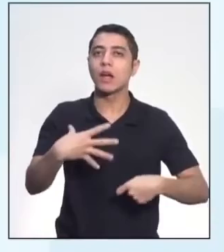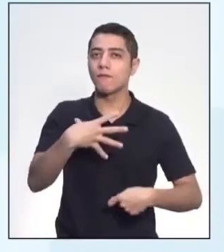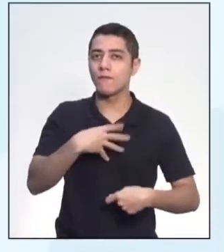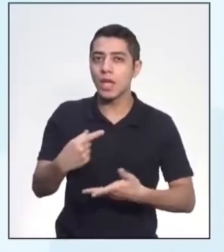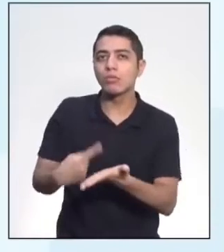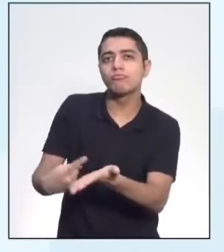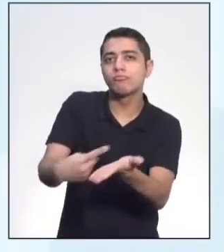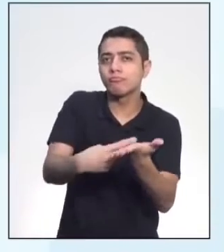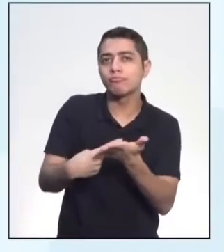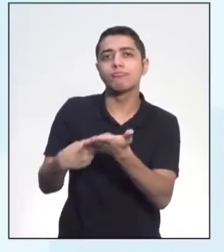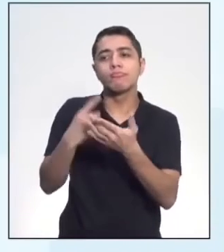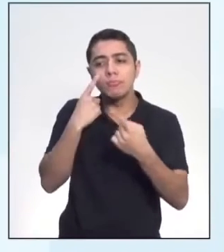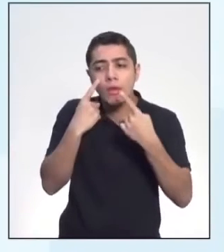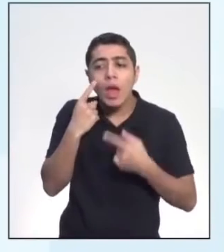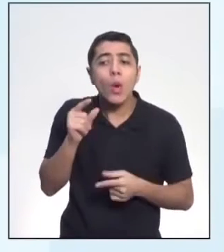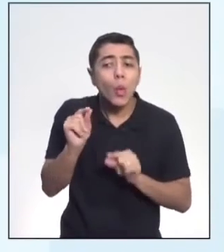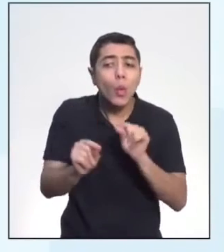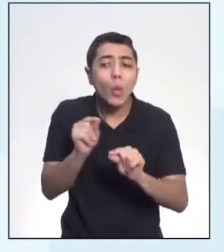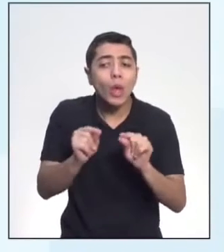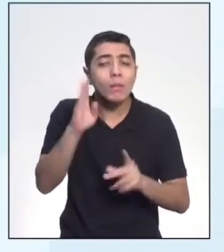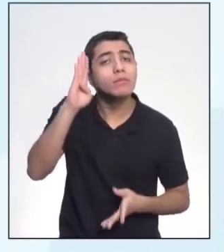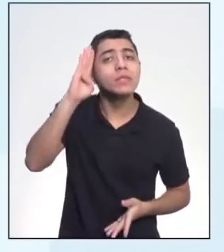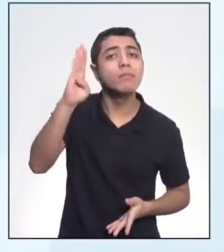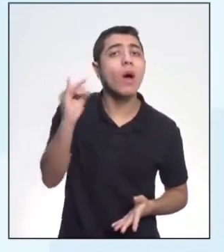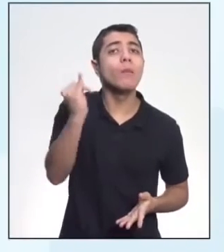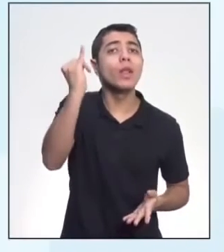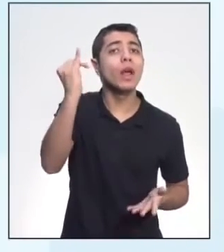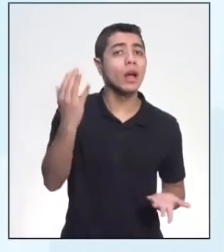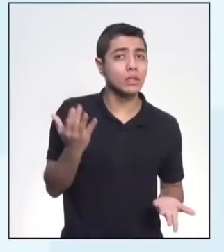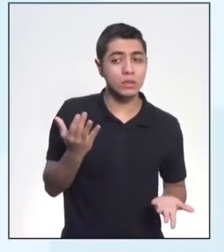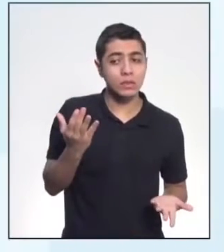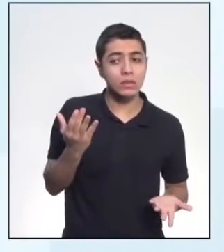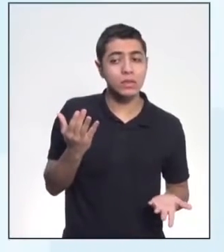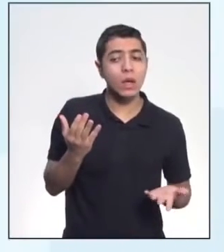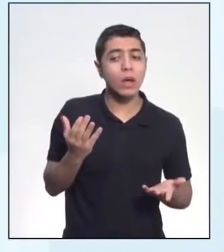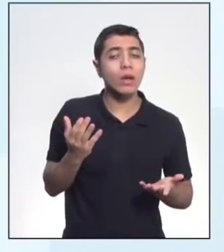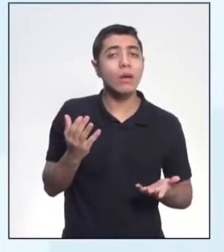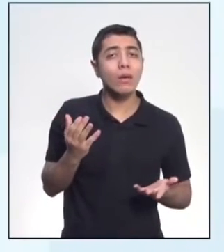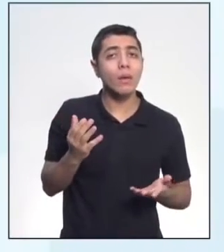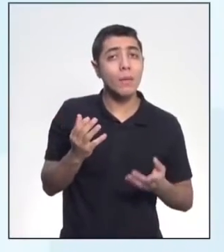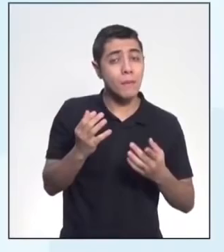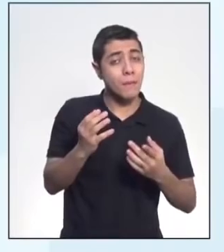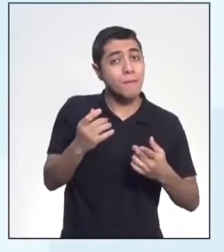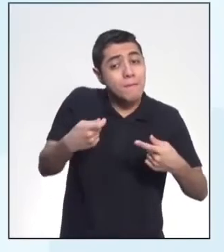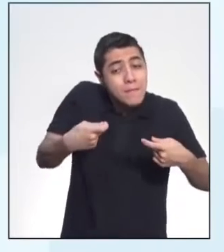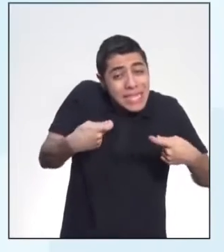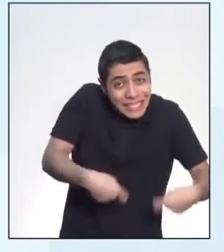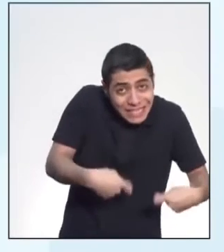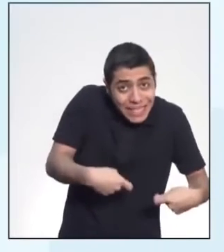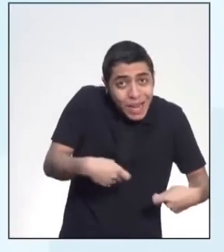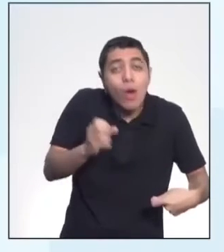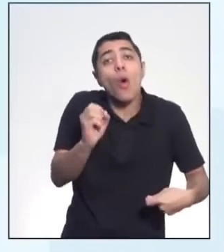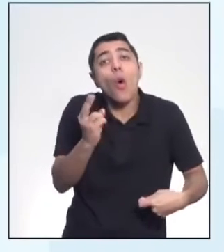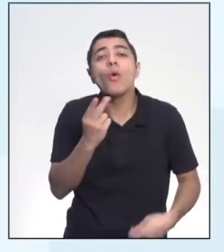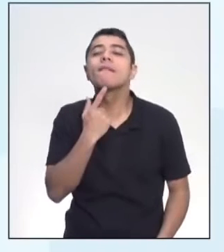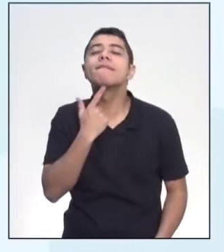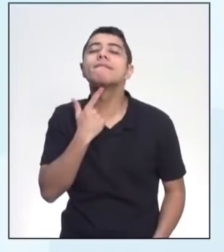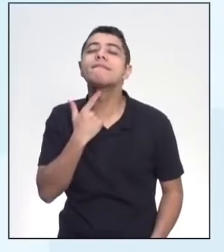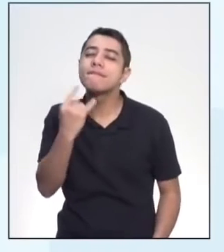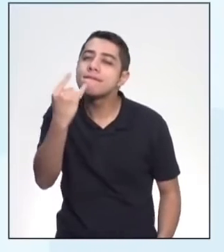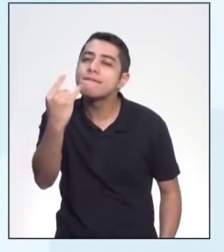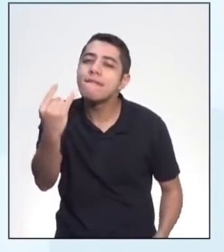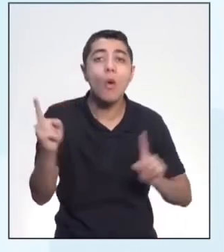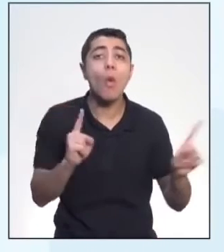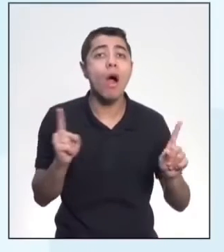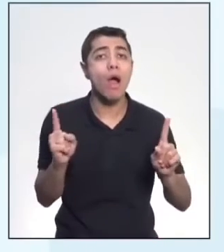que de fato é prioridade. O que é uma necessidade e não apenas um desejo de consumo.